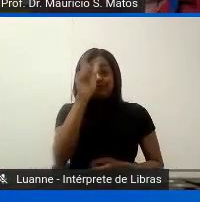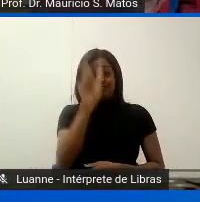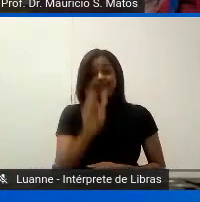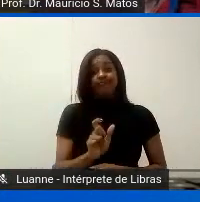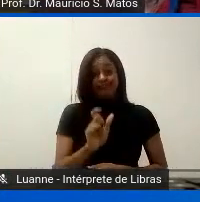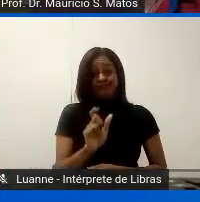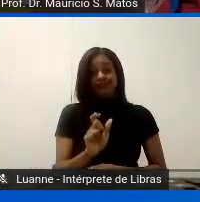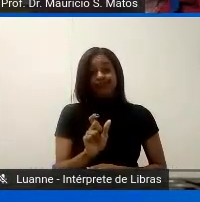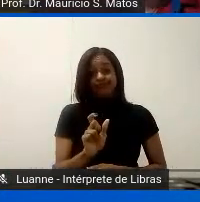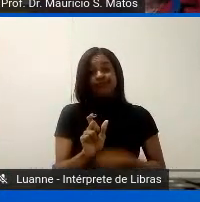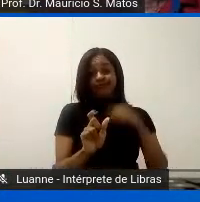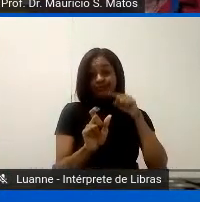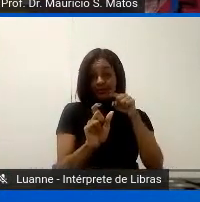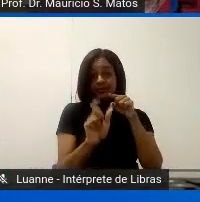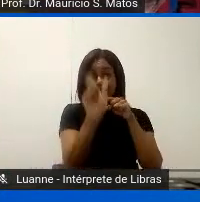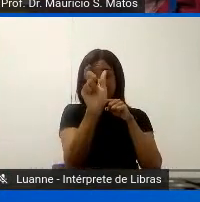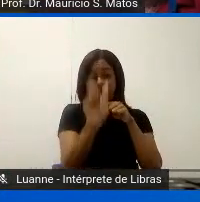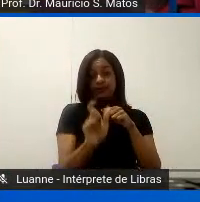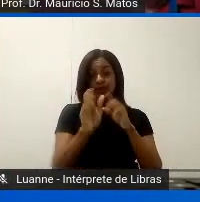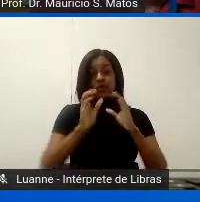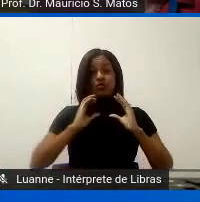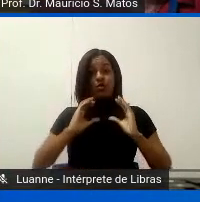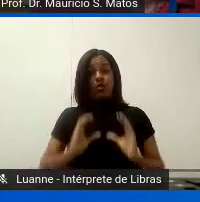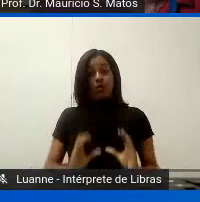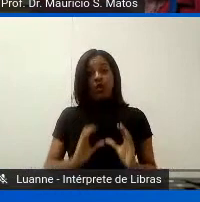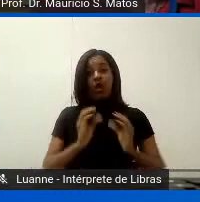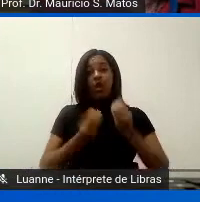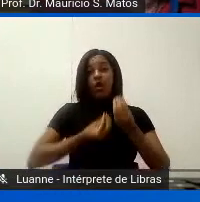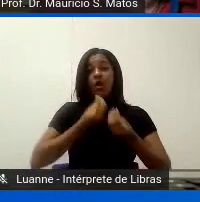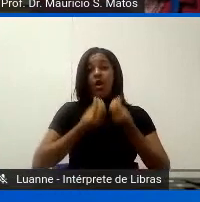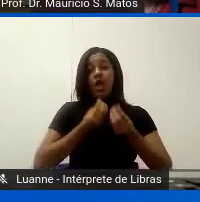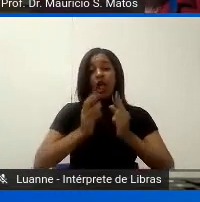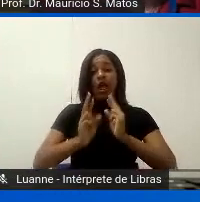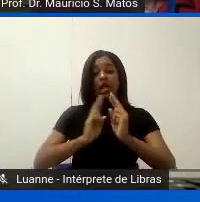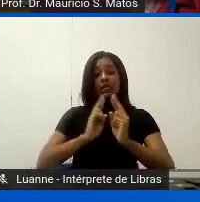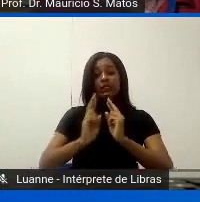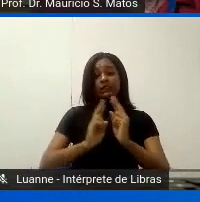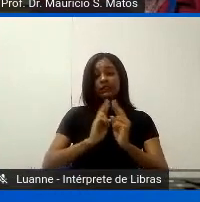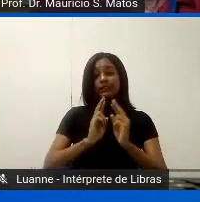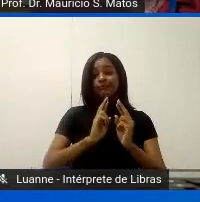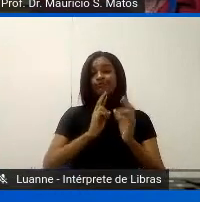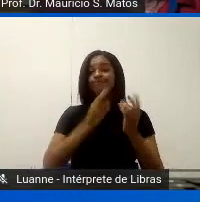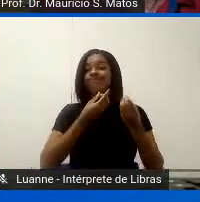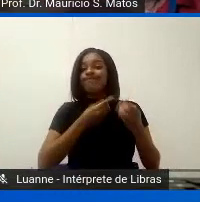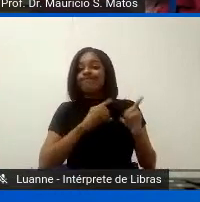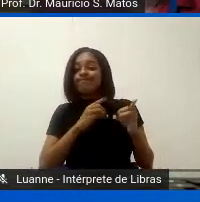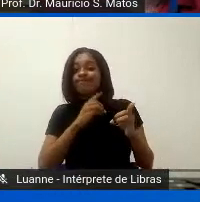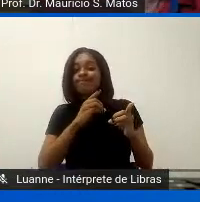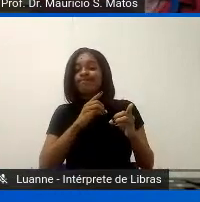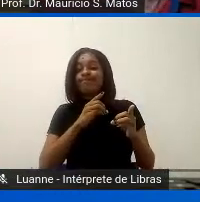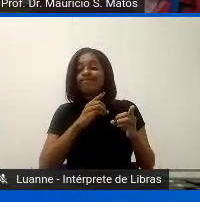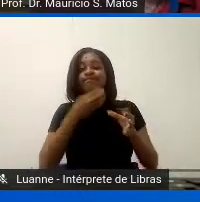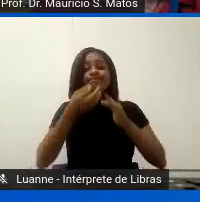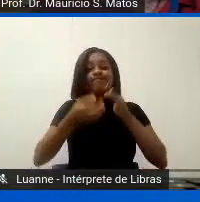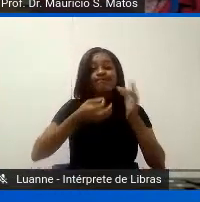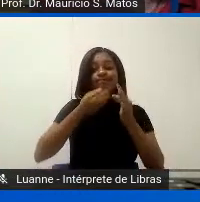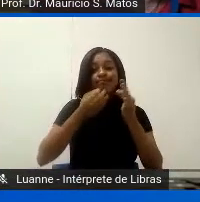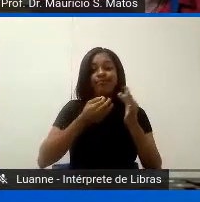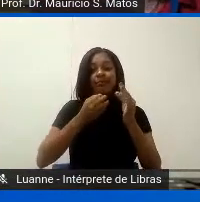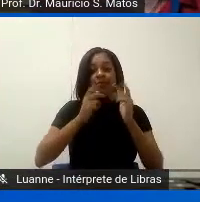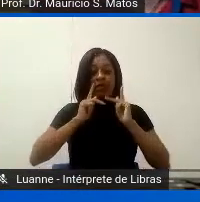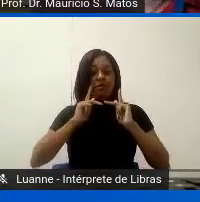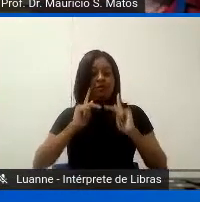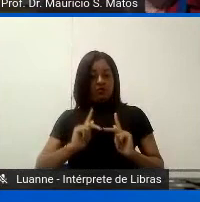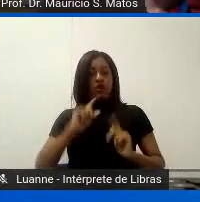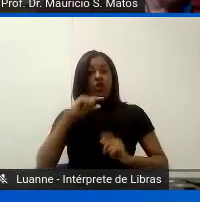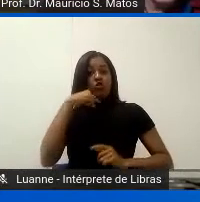é o comportamento a forma de relação crítica que é justamente nessa perspectiva que eu acho que a gente deveria estar caminhando